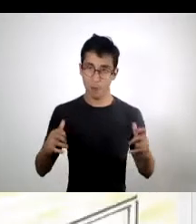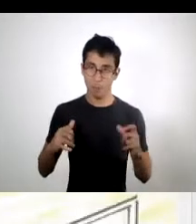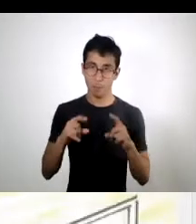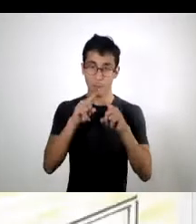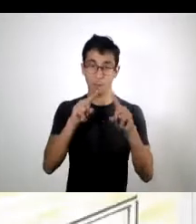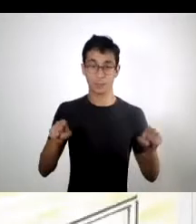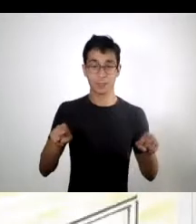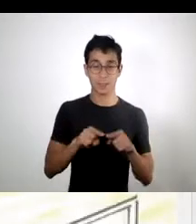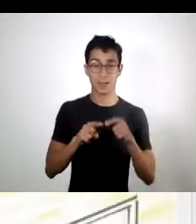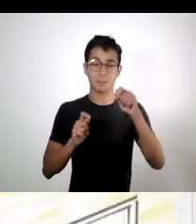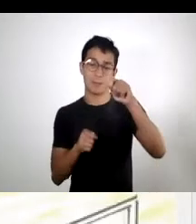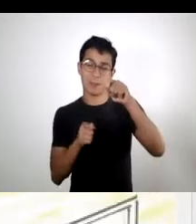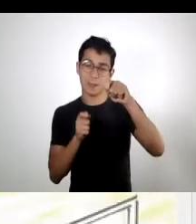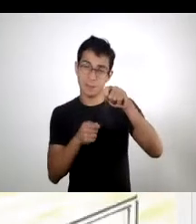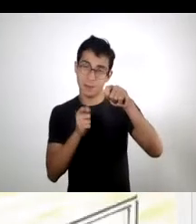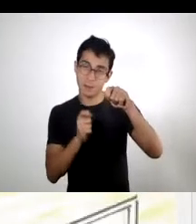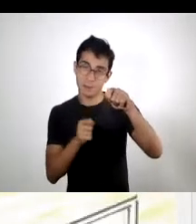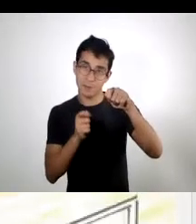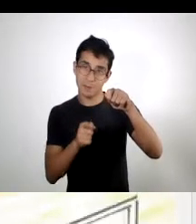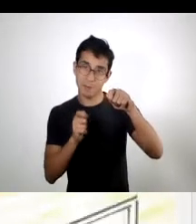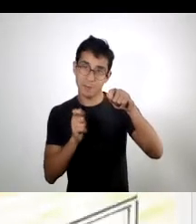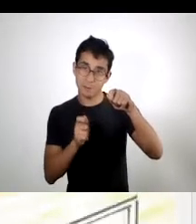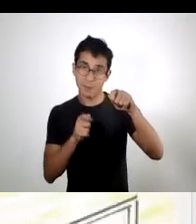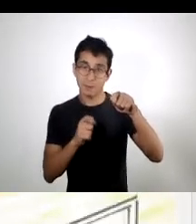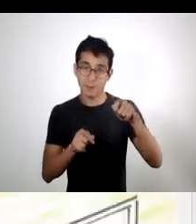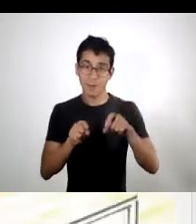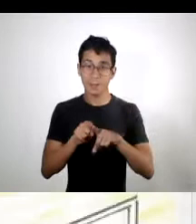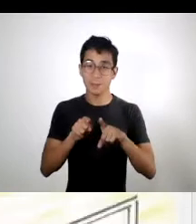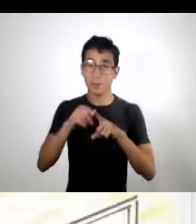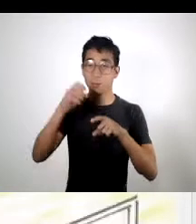de vários fifós e de bambu,